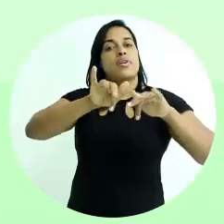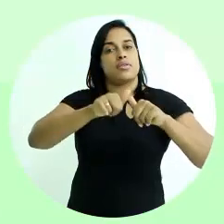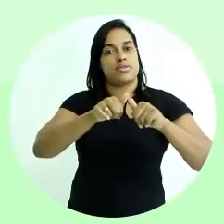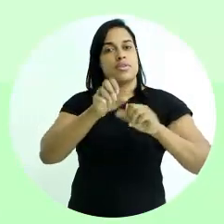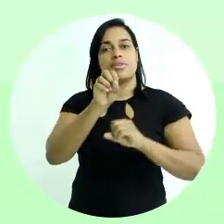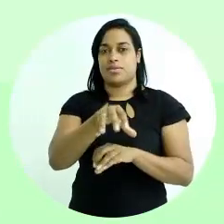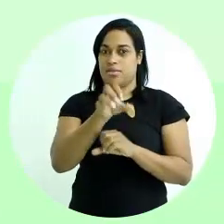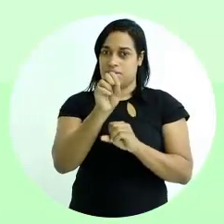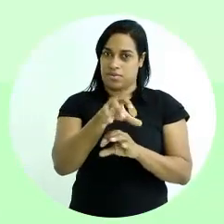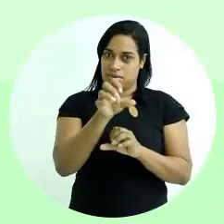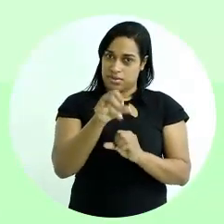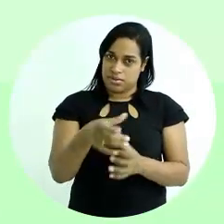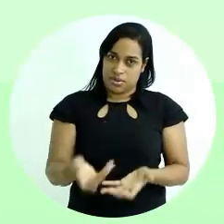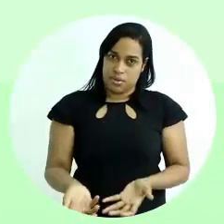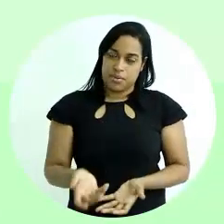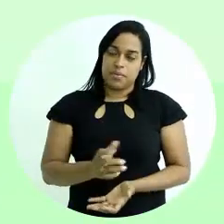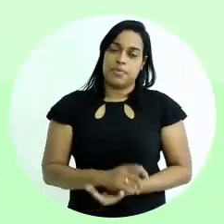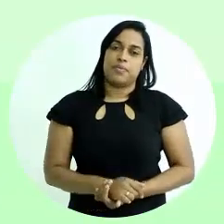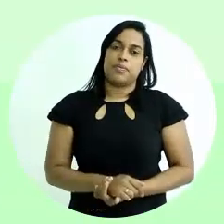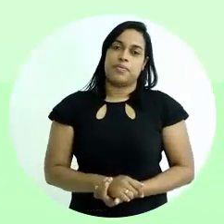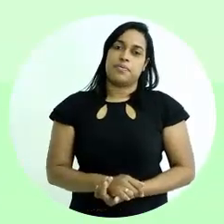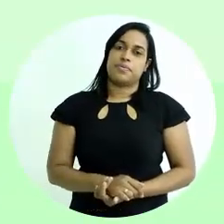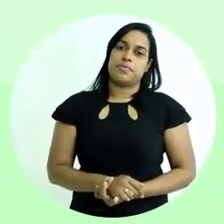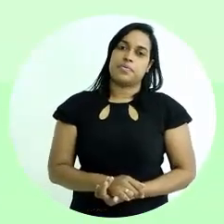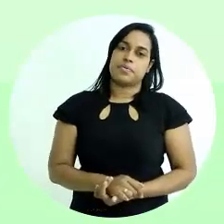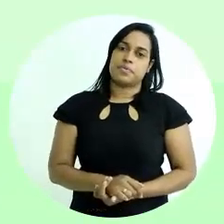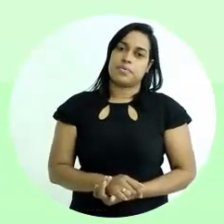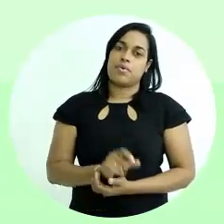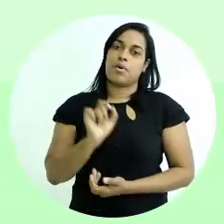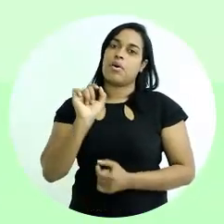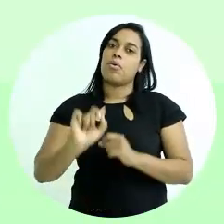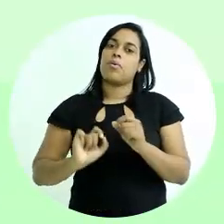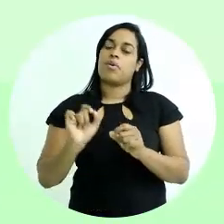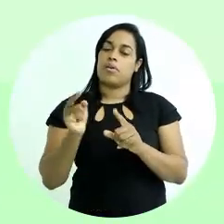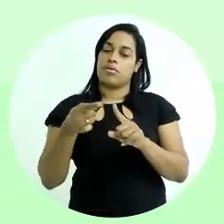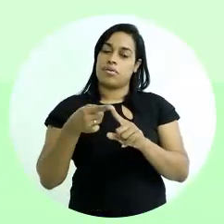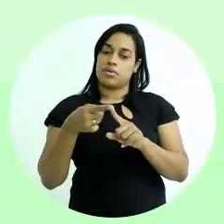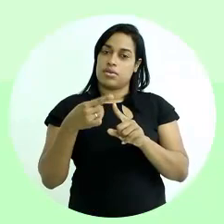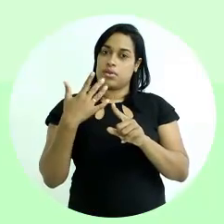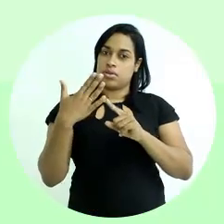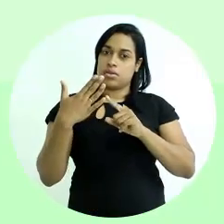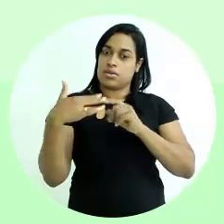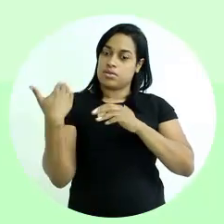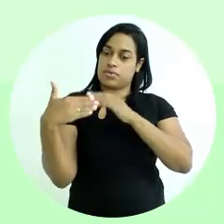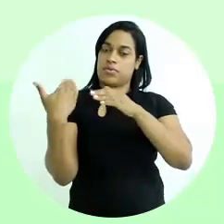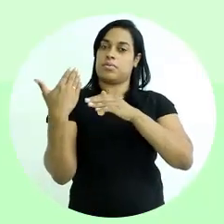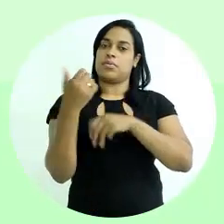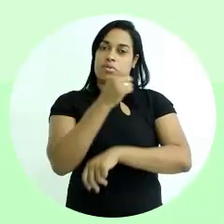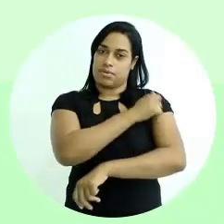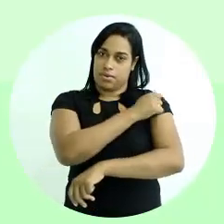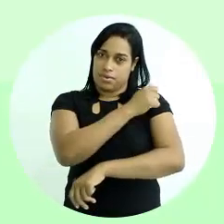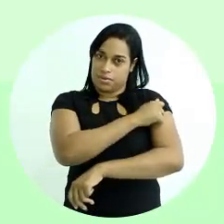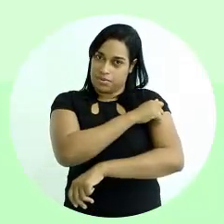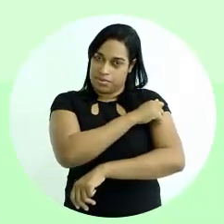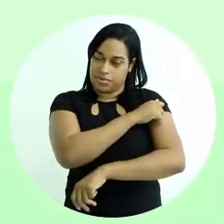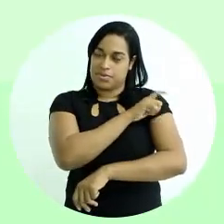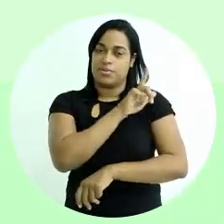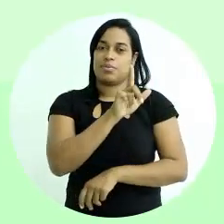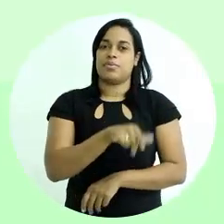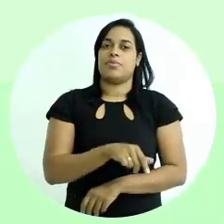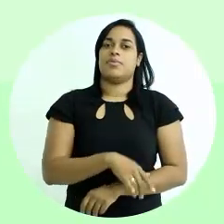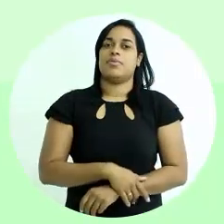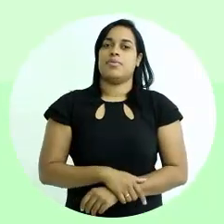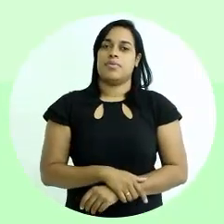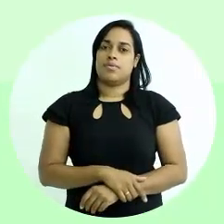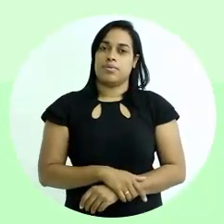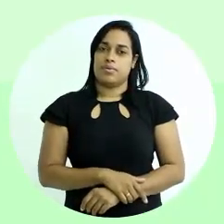finalidades da educação que é o que lennon é desenvolvimento do aluno é